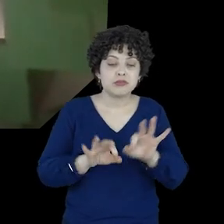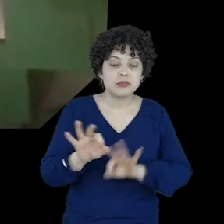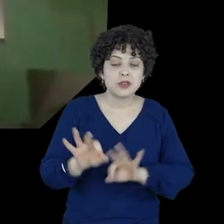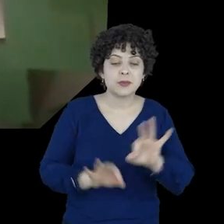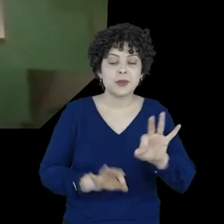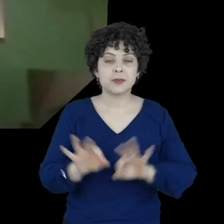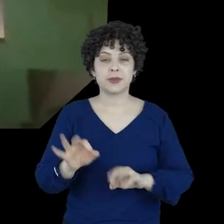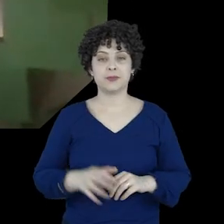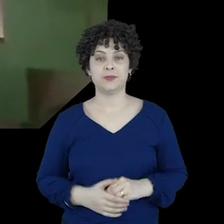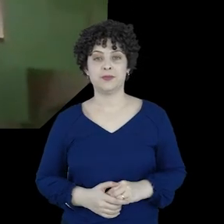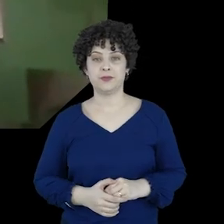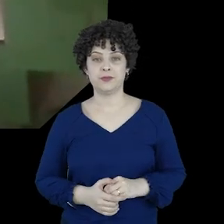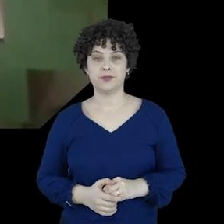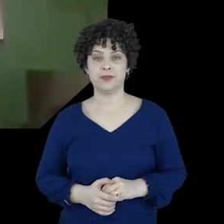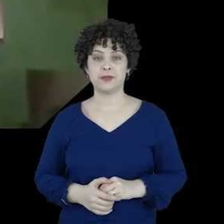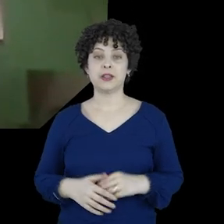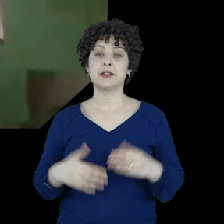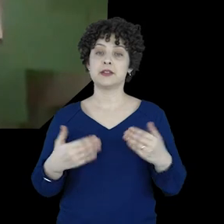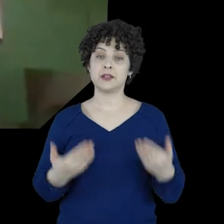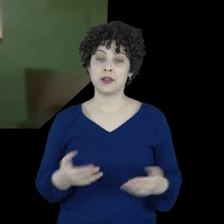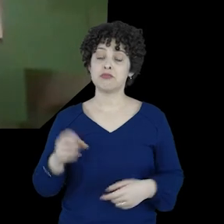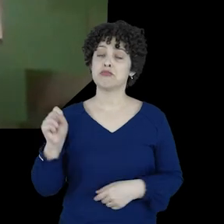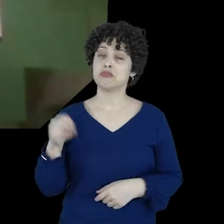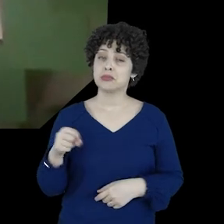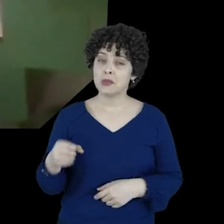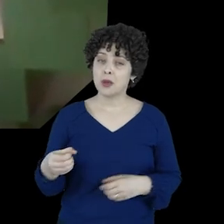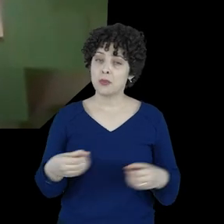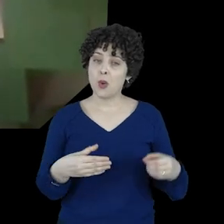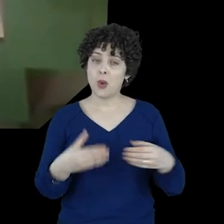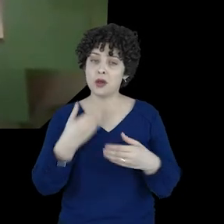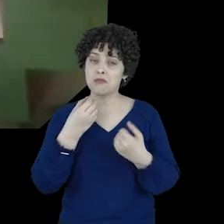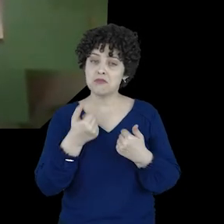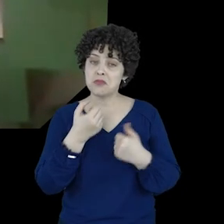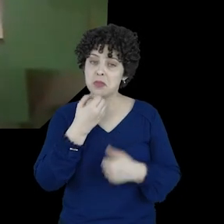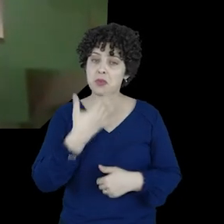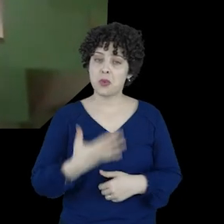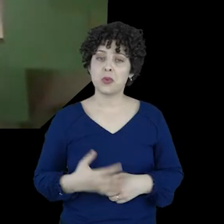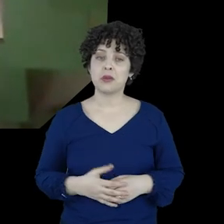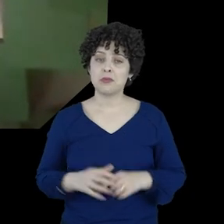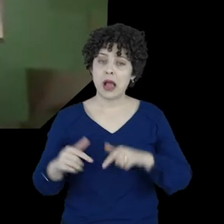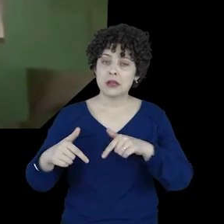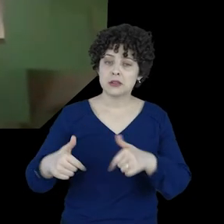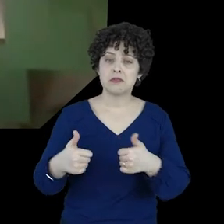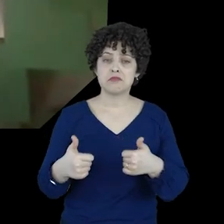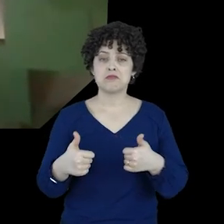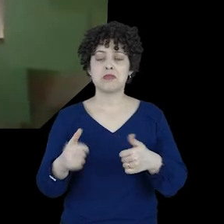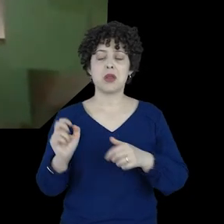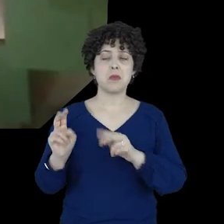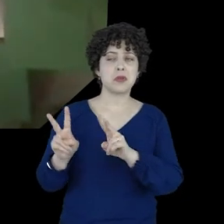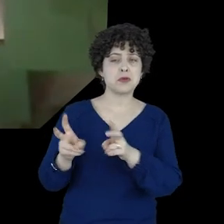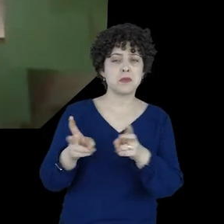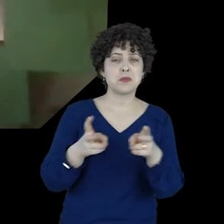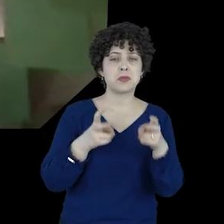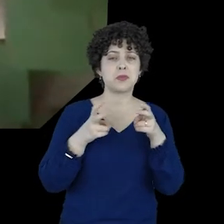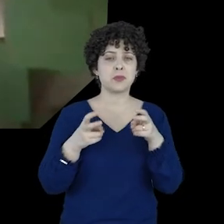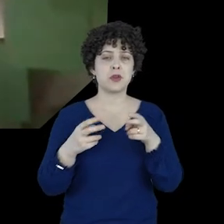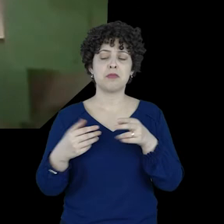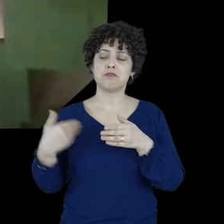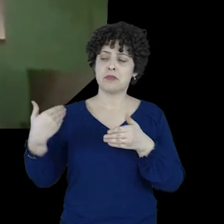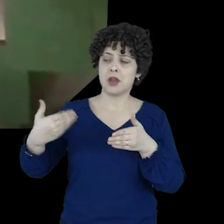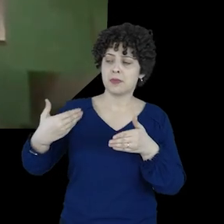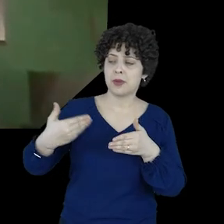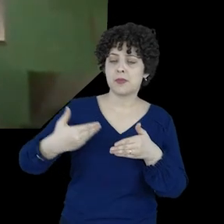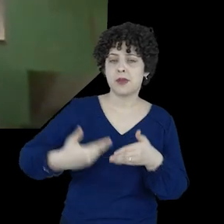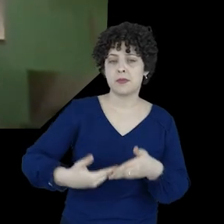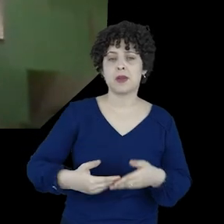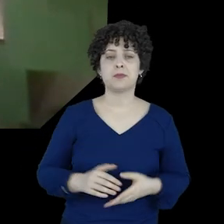o estamos elaborando. Então, sim, são boas iniciativas e isso é algo que observei que